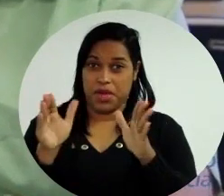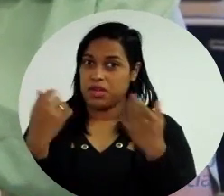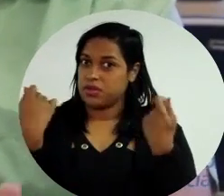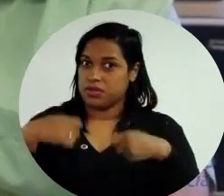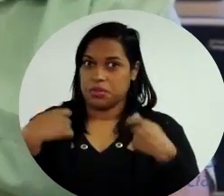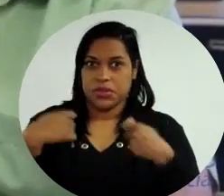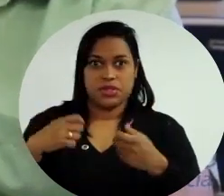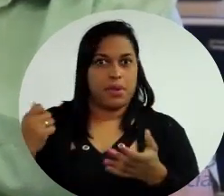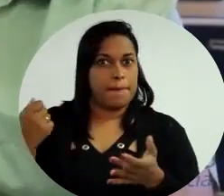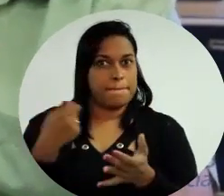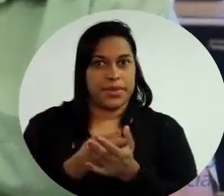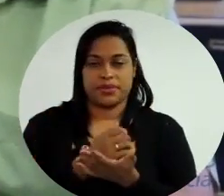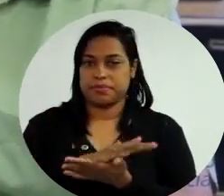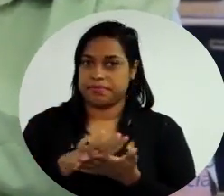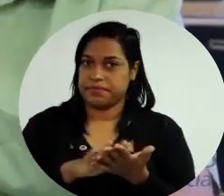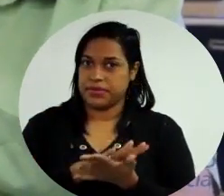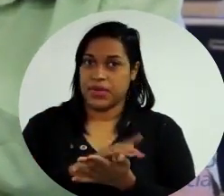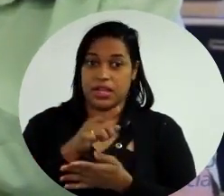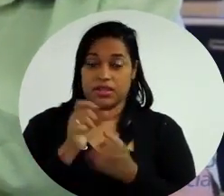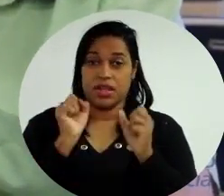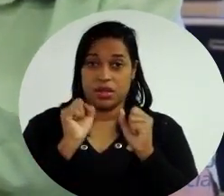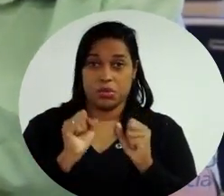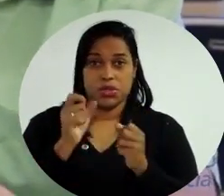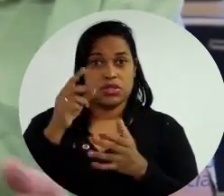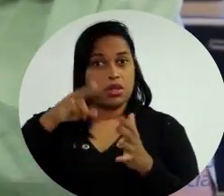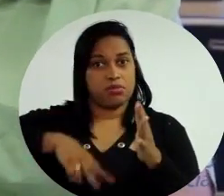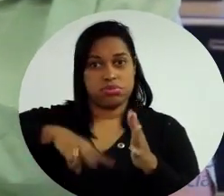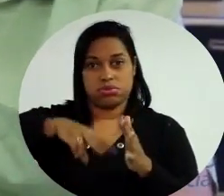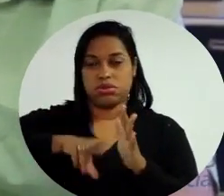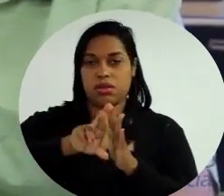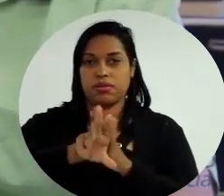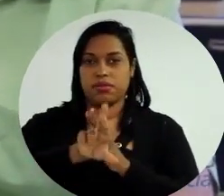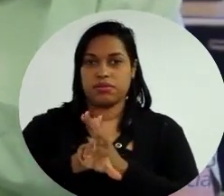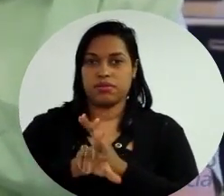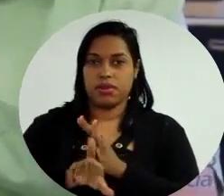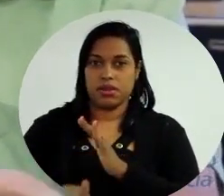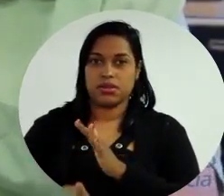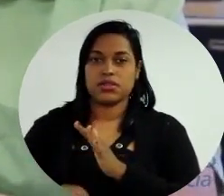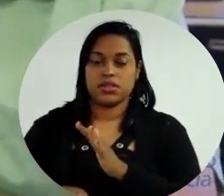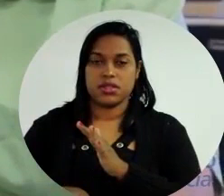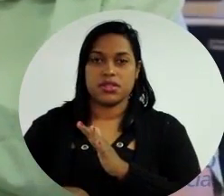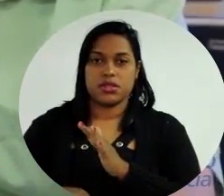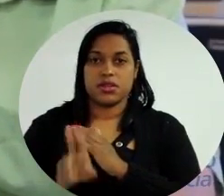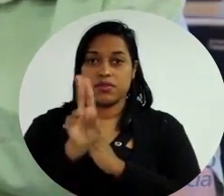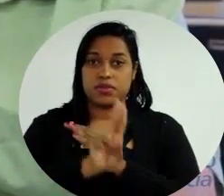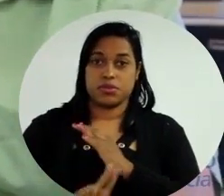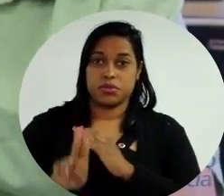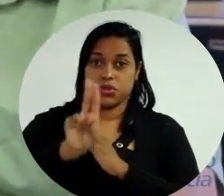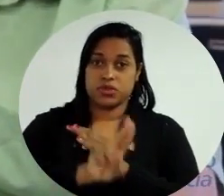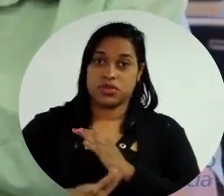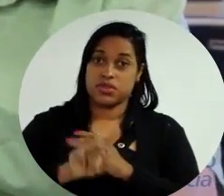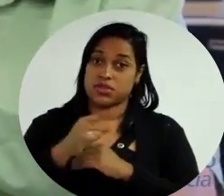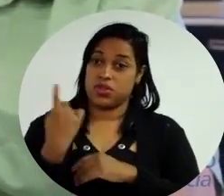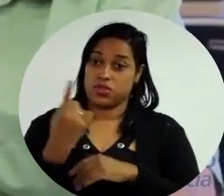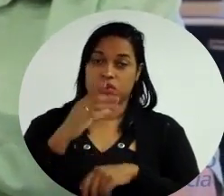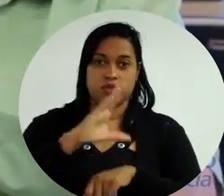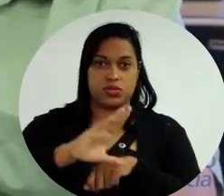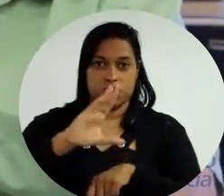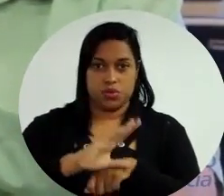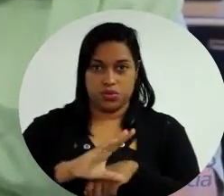por não precisarmos pagar por ele e ele poder ser lido pelos vários browsers, é que vamos utilizar em nosso